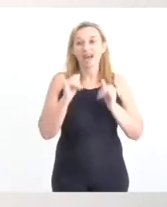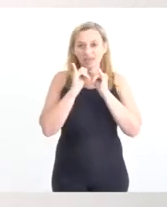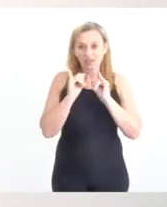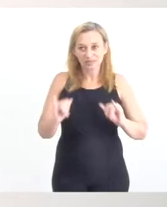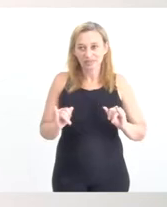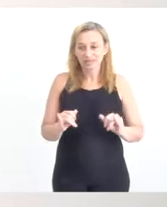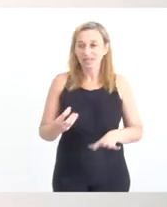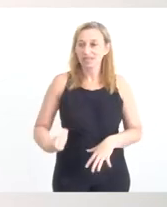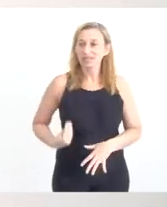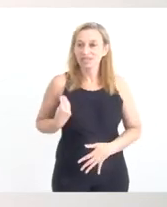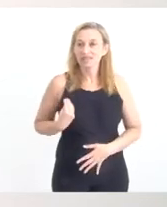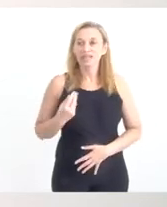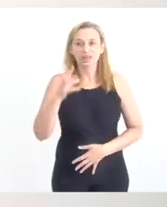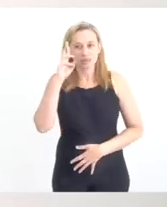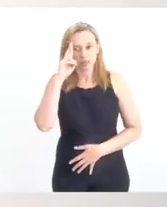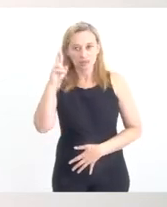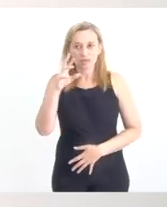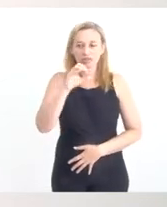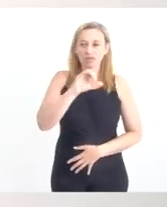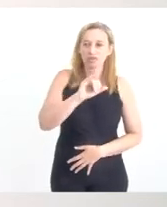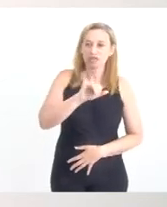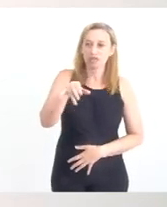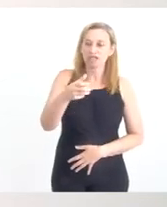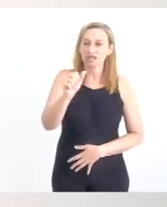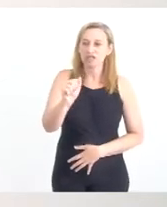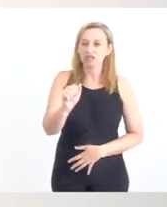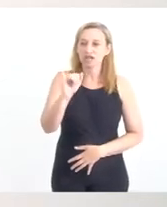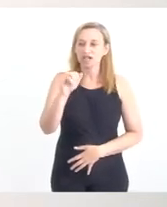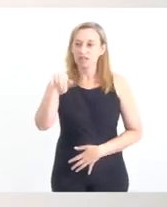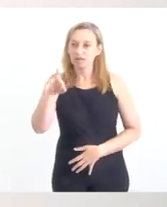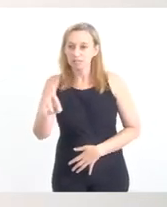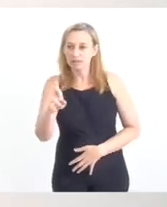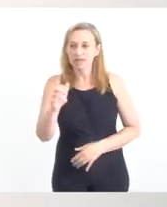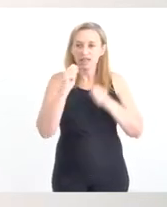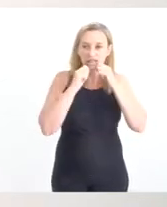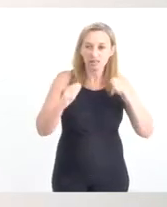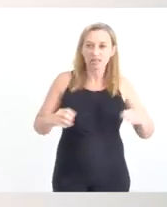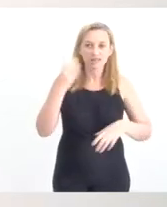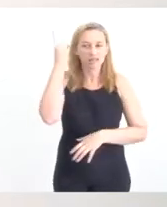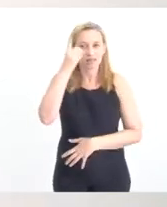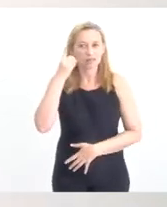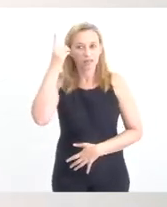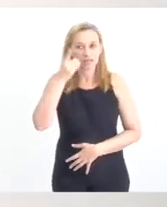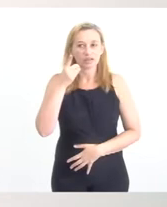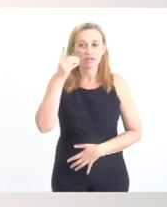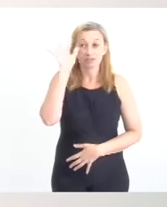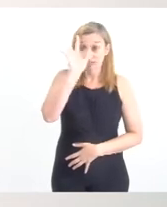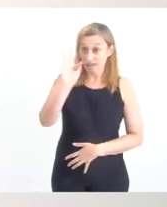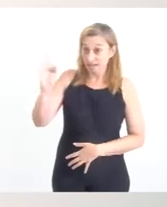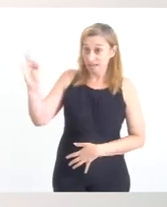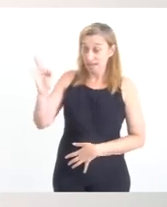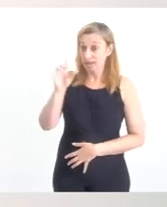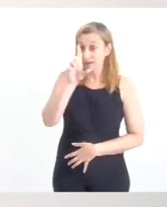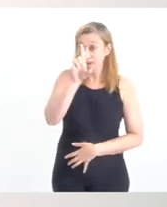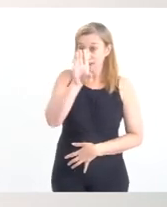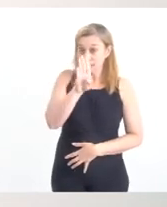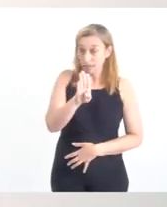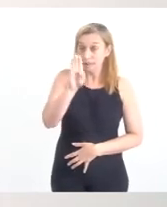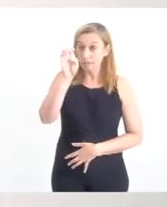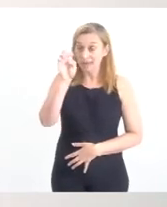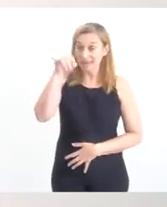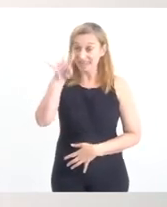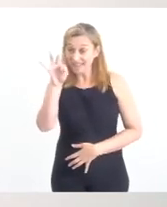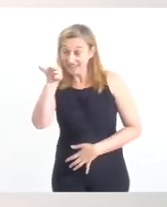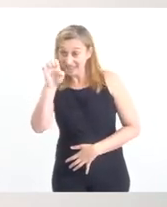anunciar a presença do Senhor Jaime Moniz que é da assessoria da deputada Federal Benedita da Silva